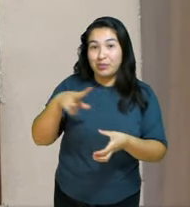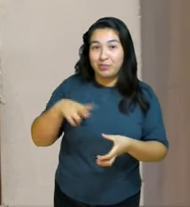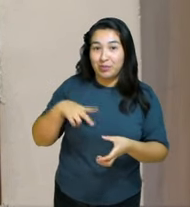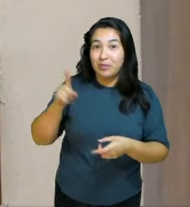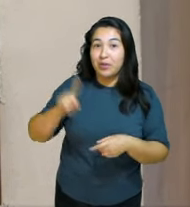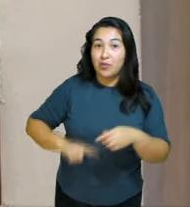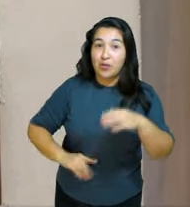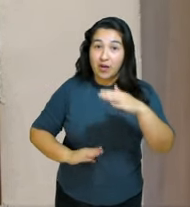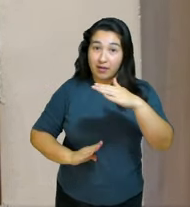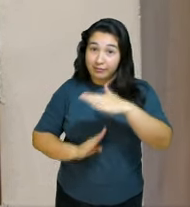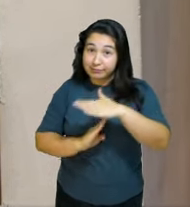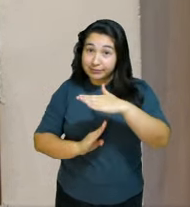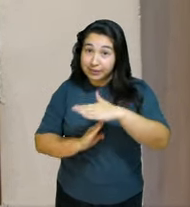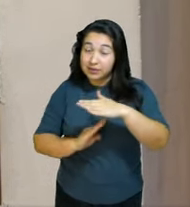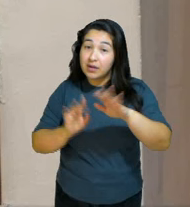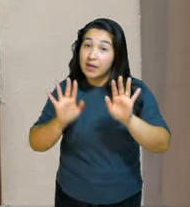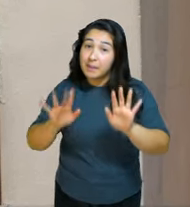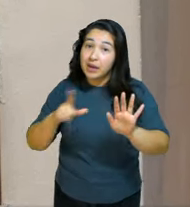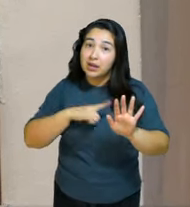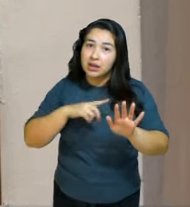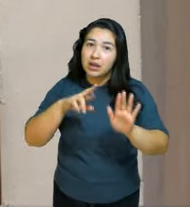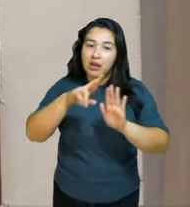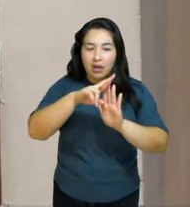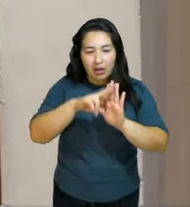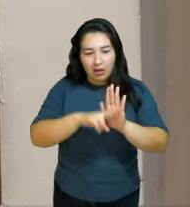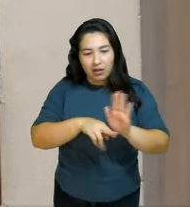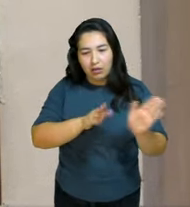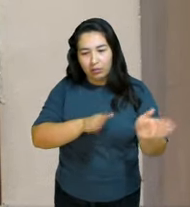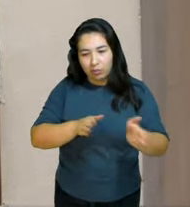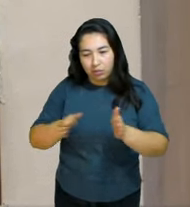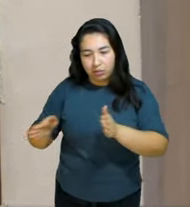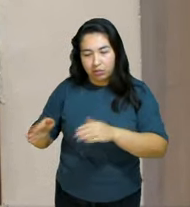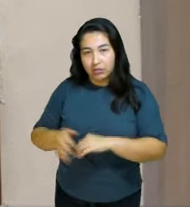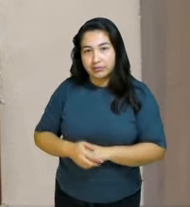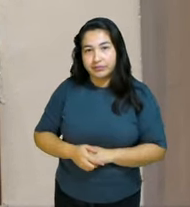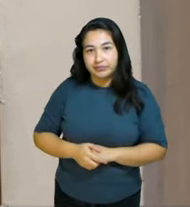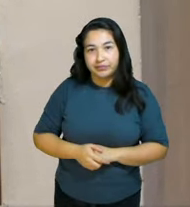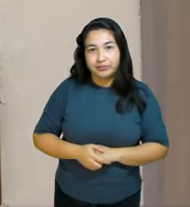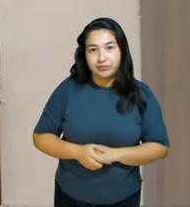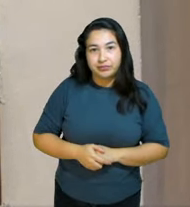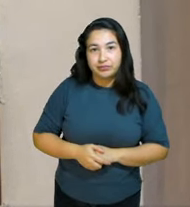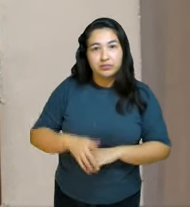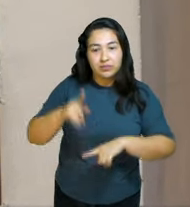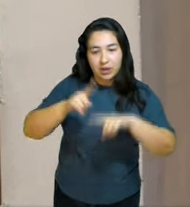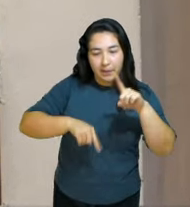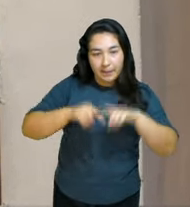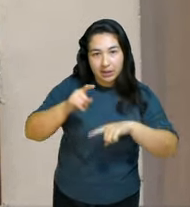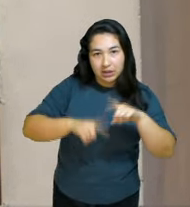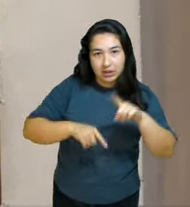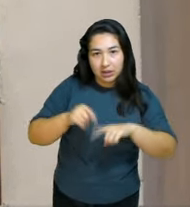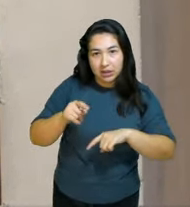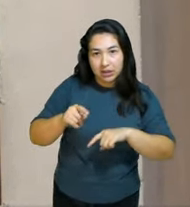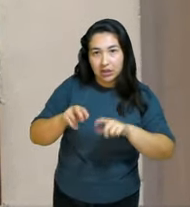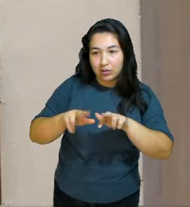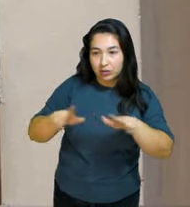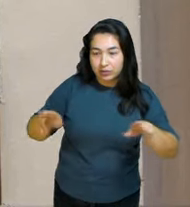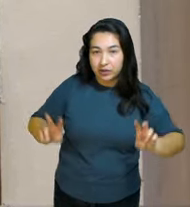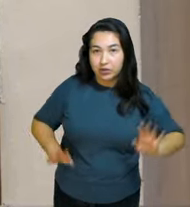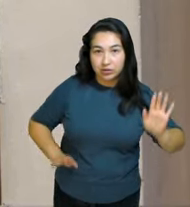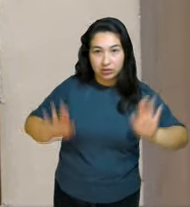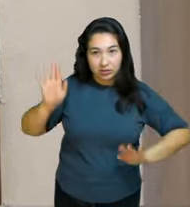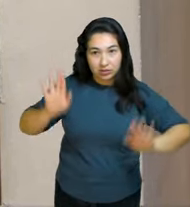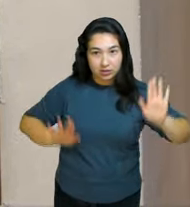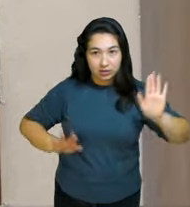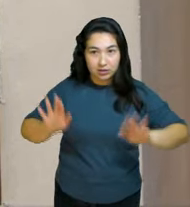ele segue regras, e a gente tem que seguir regras. Então, quanto ao material, além das licitações que já estão em